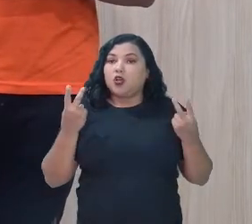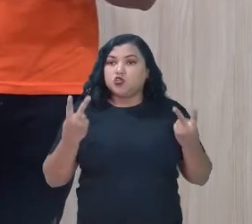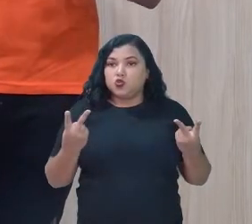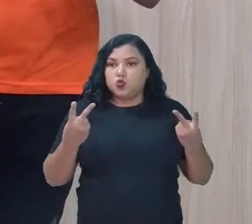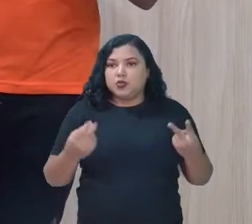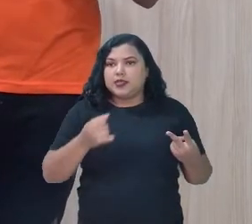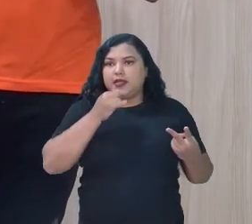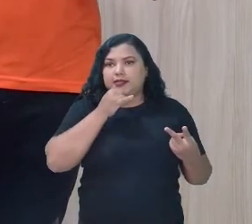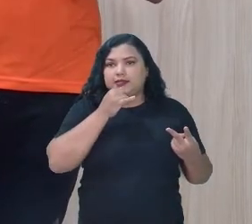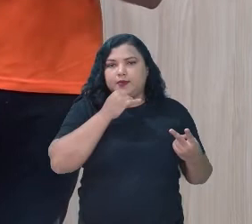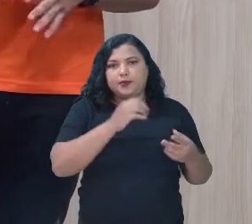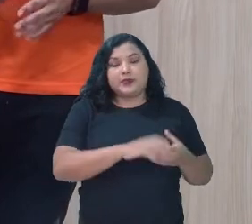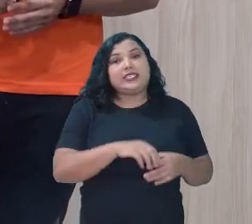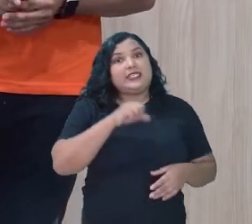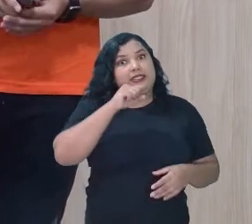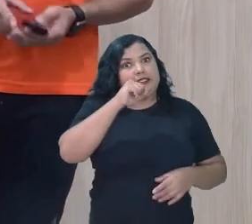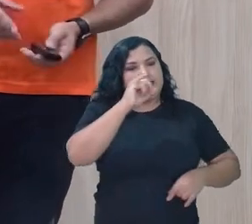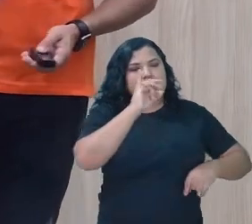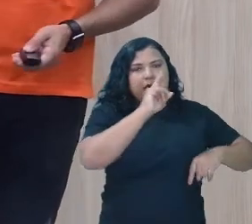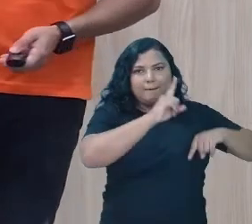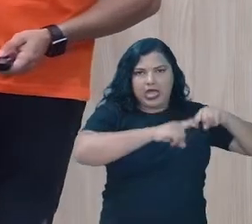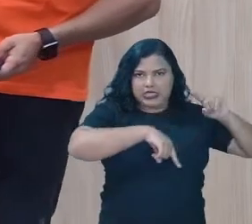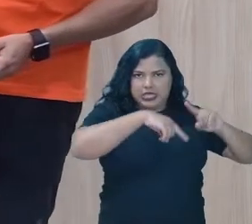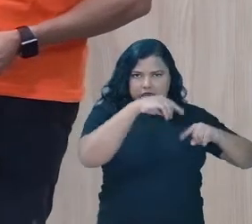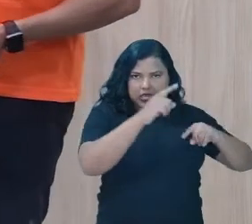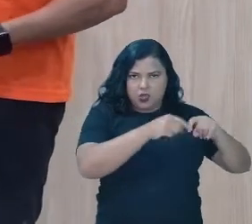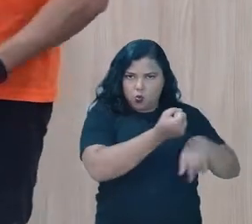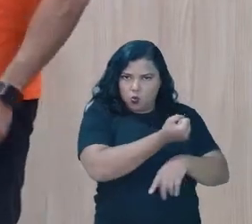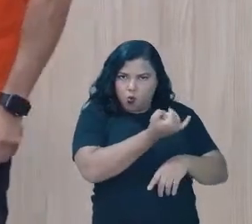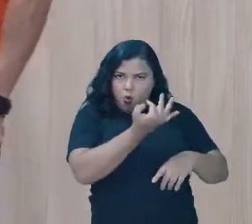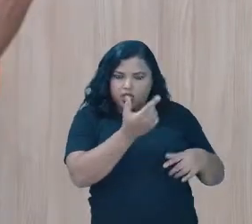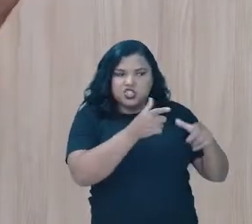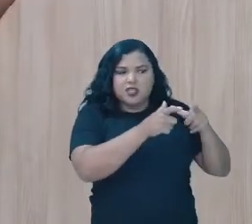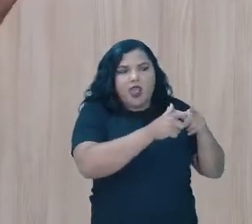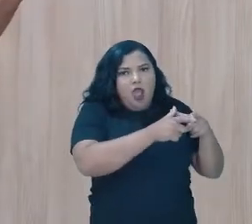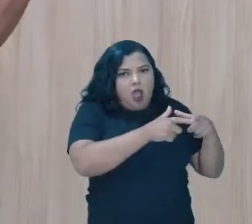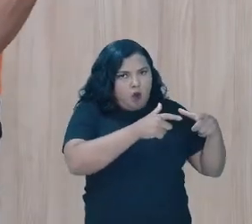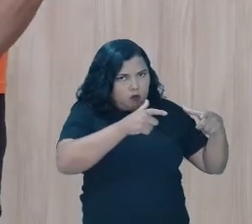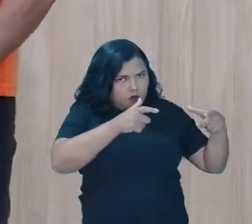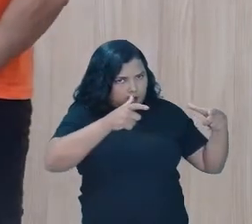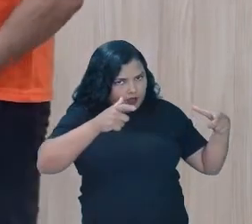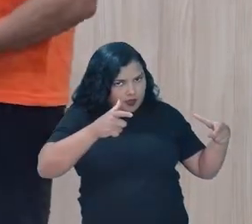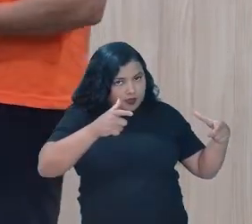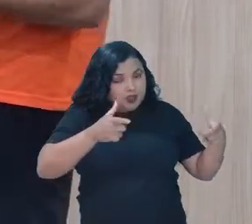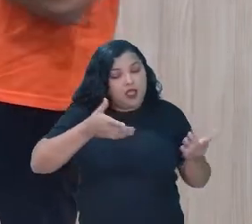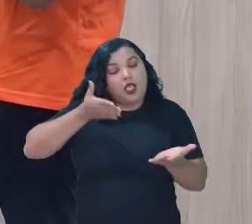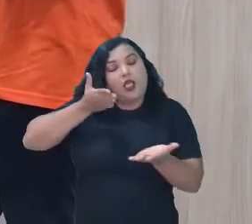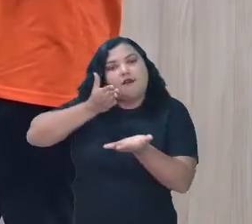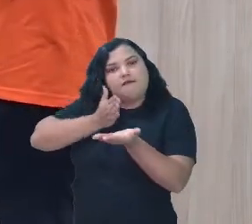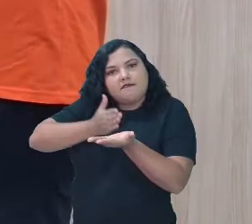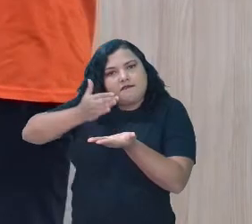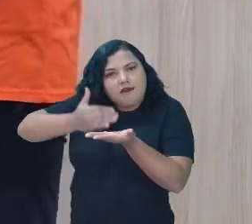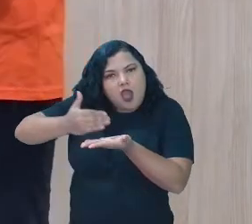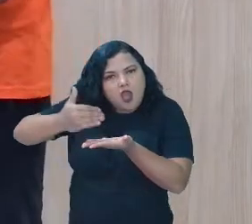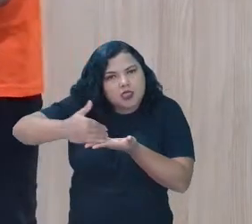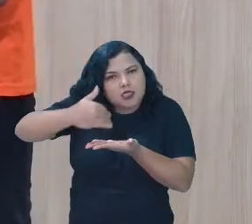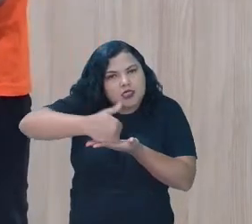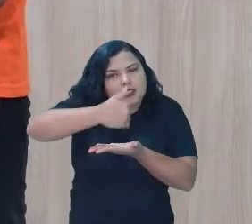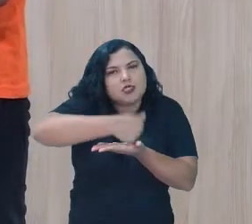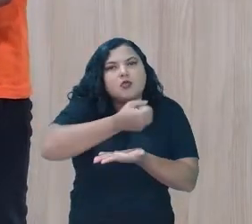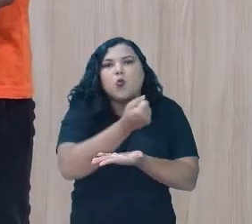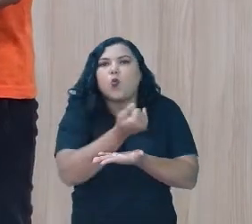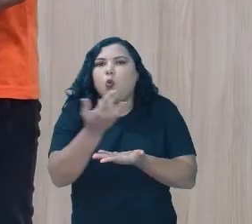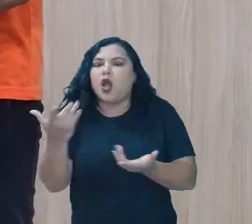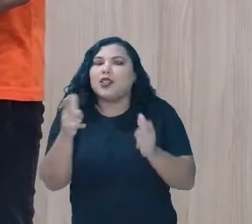grandezas, certo? Então, isso aí trata-se de grandeza diretamente proporcional. Então, quando eu aumentei a